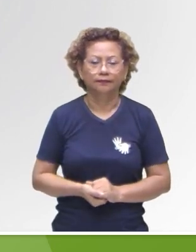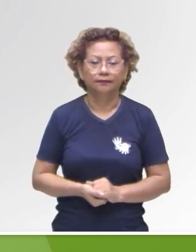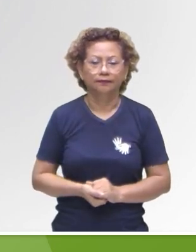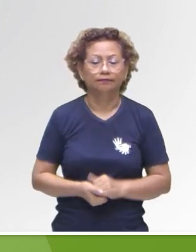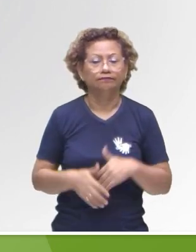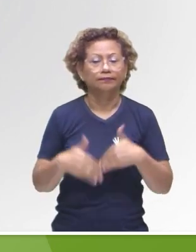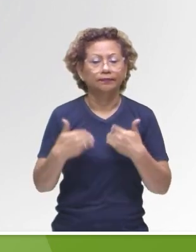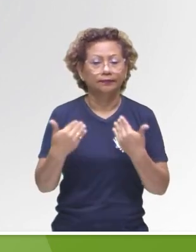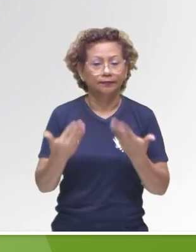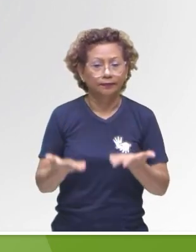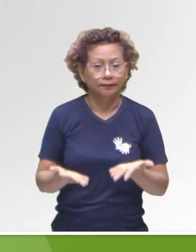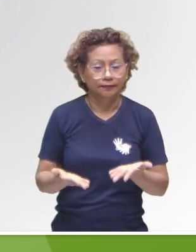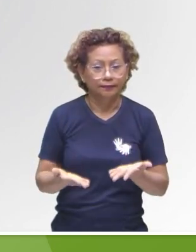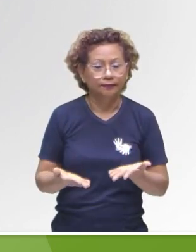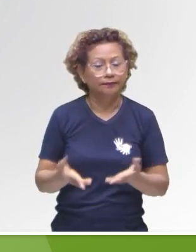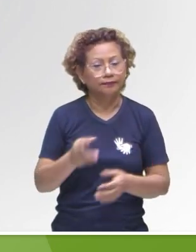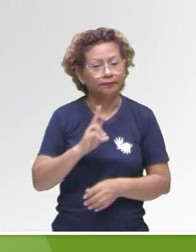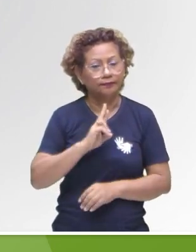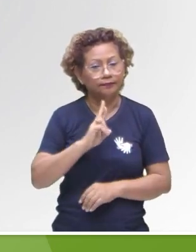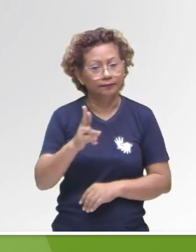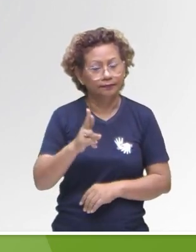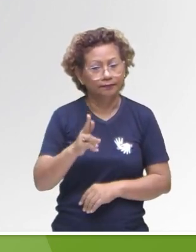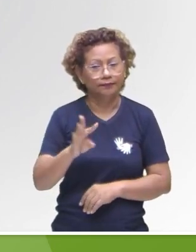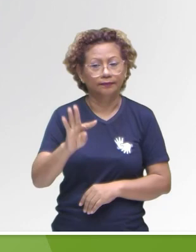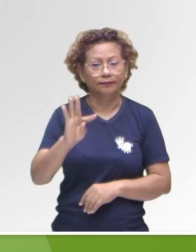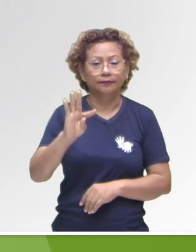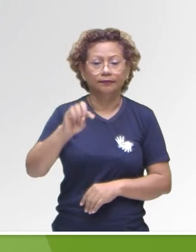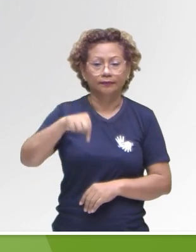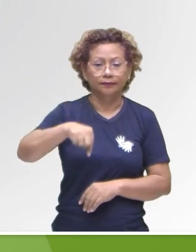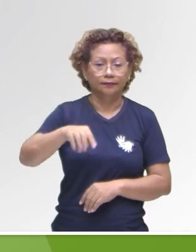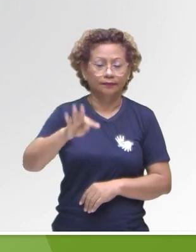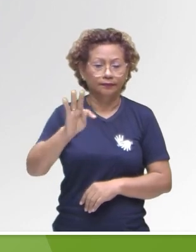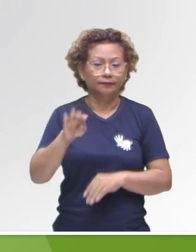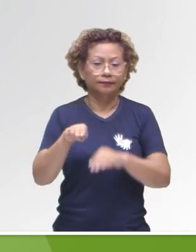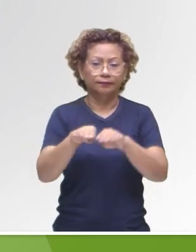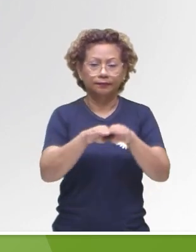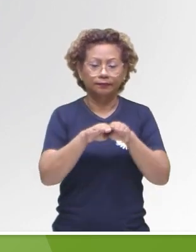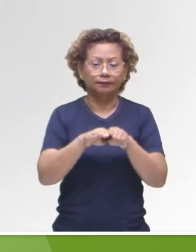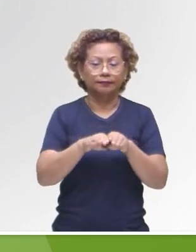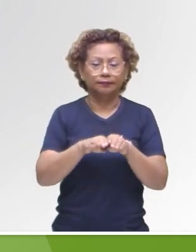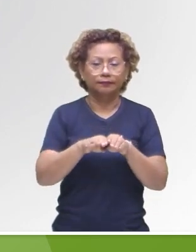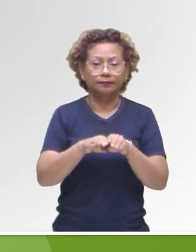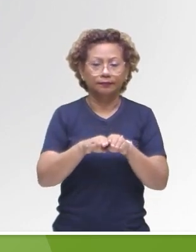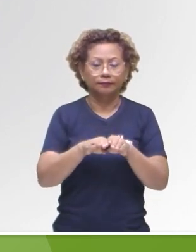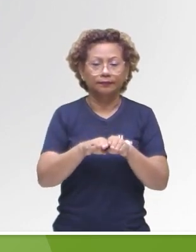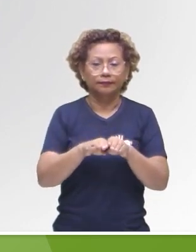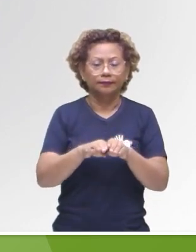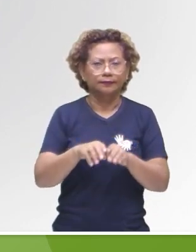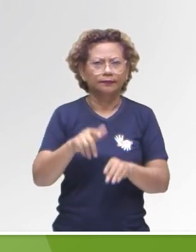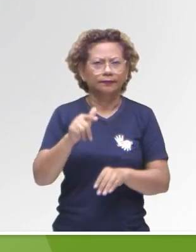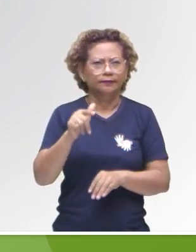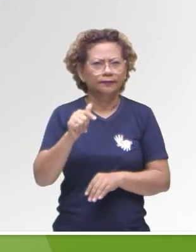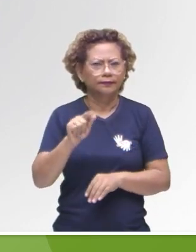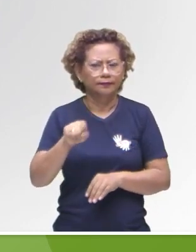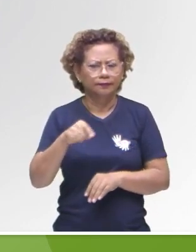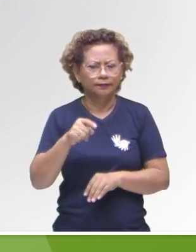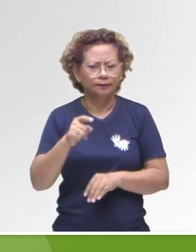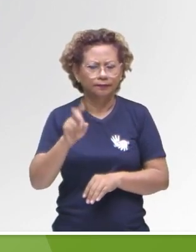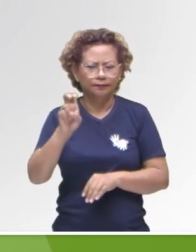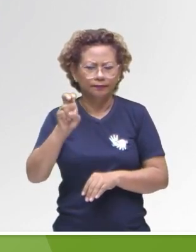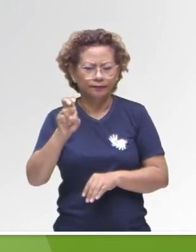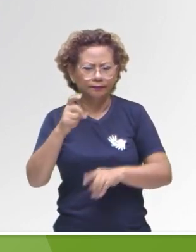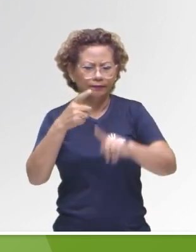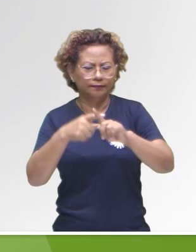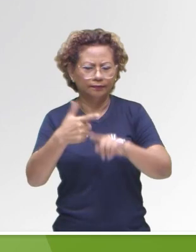Logo, a carga total da associação, 7,5 vezes 12, é igual a 90